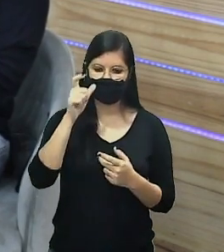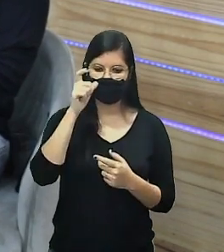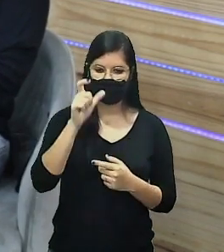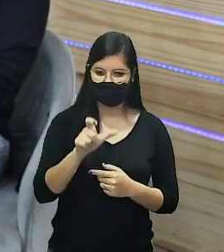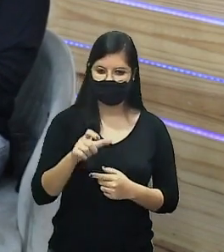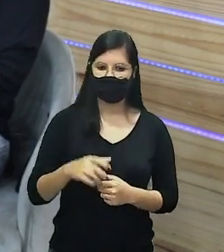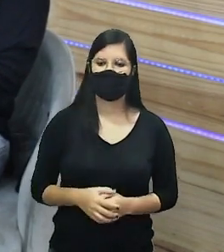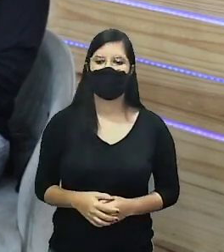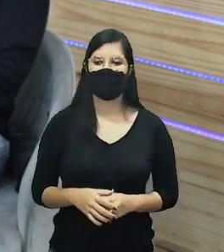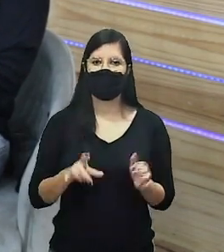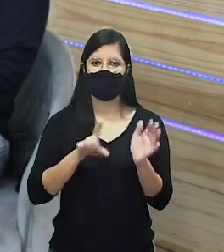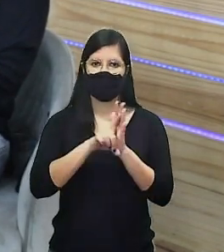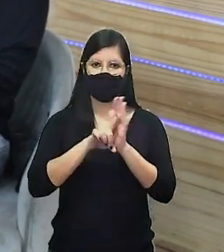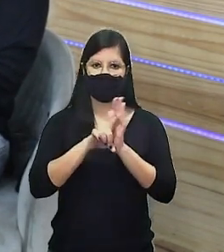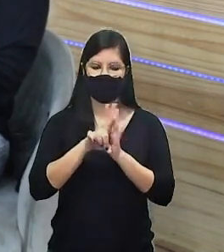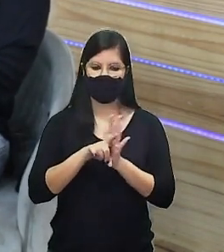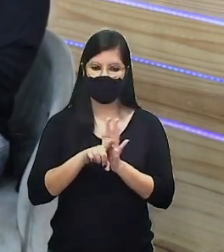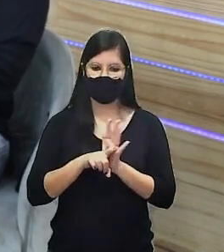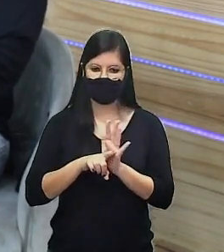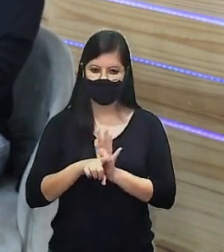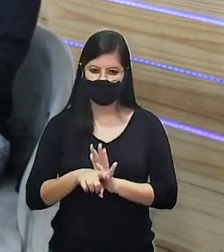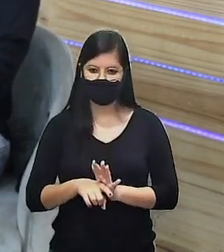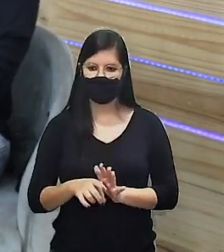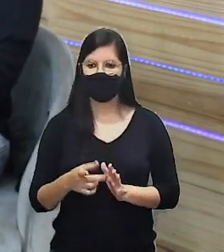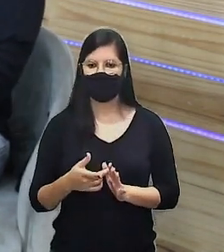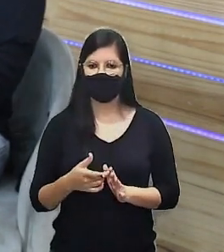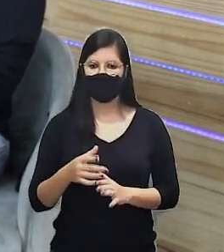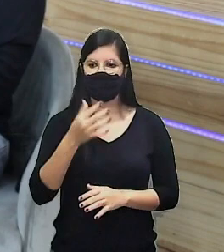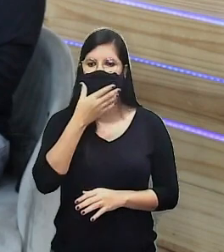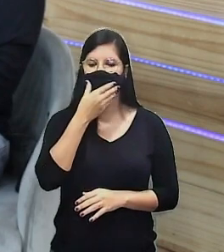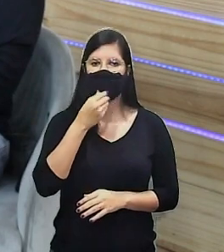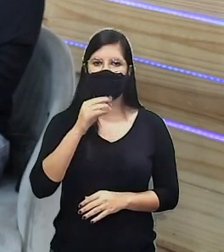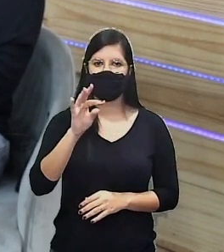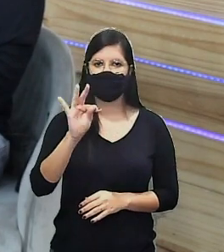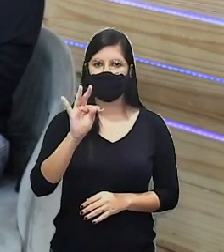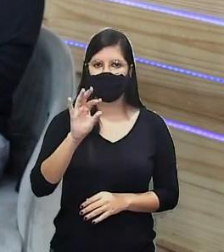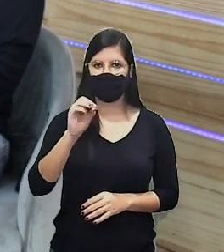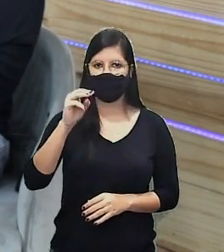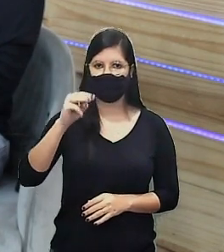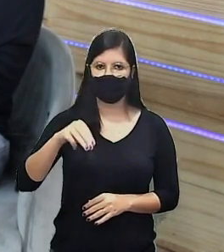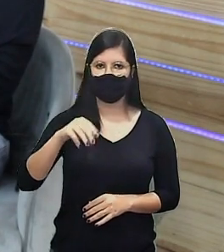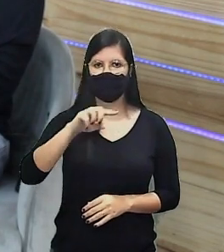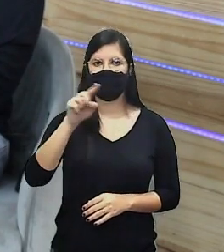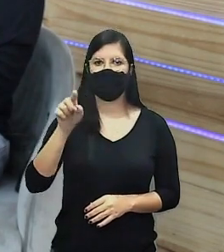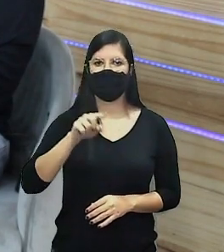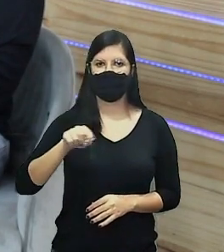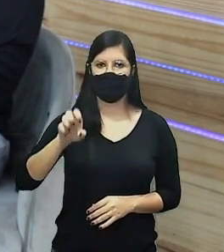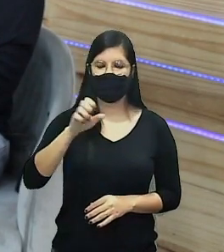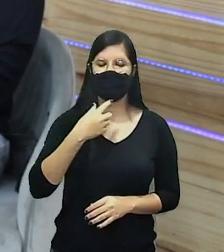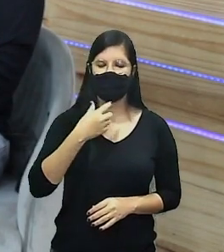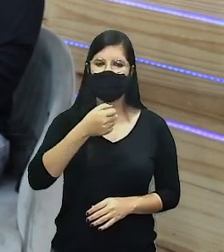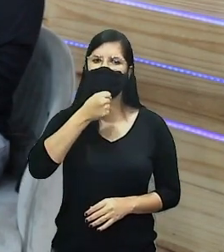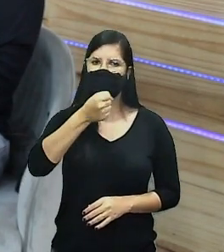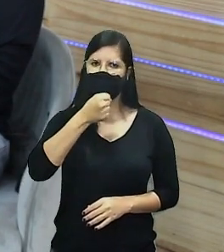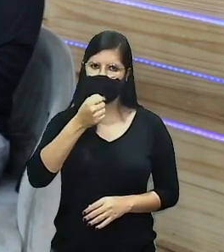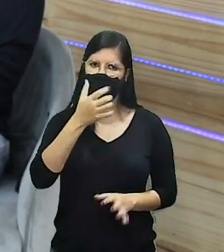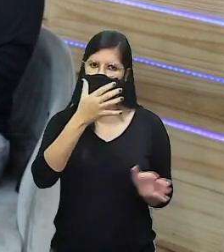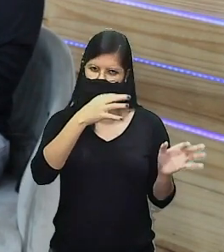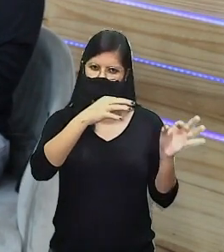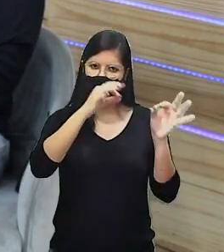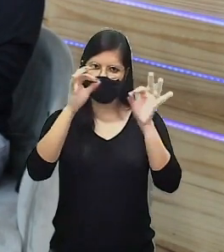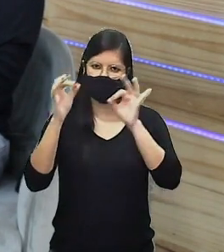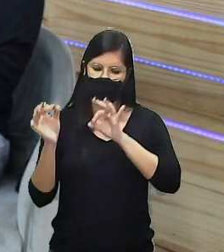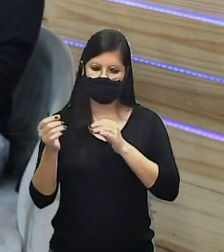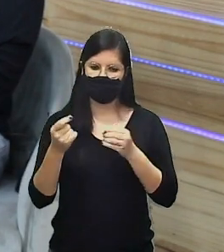interessante, quando eu estava pesquisando, sabe, Sônia, sobre o Tom Zé e tal, eu assisti algumas entrevistas dele e ficou muito marcante para mim numa entrevista